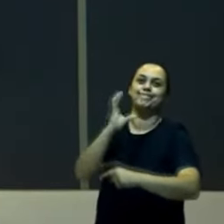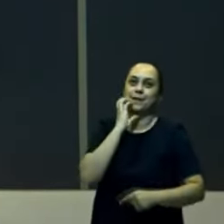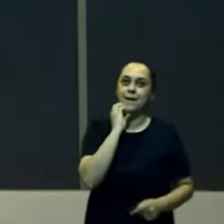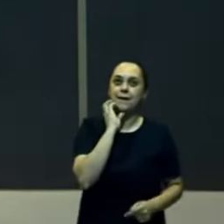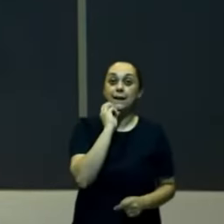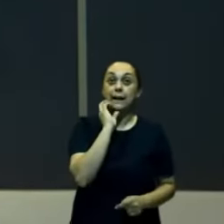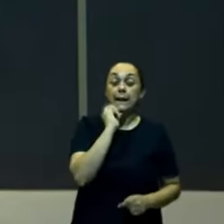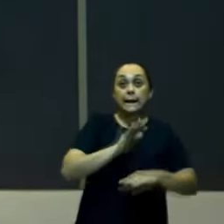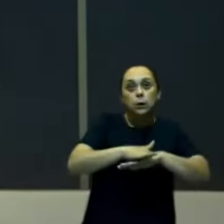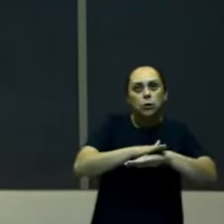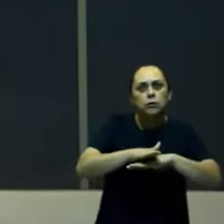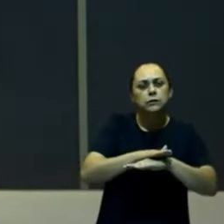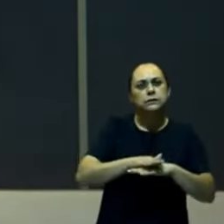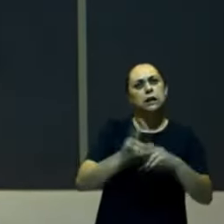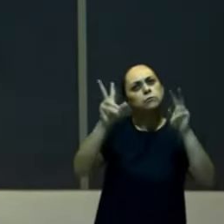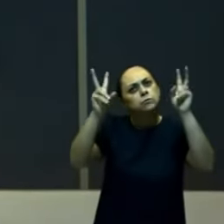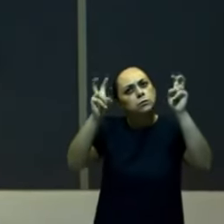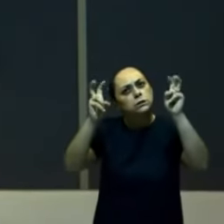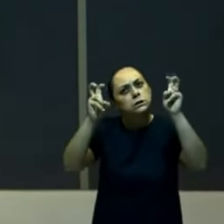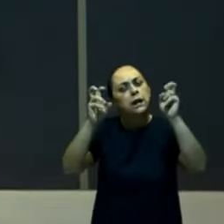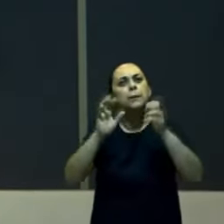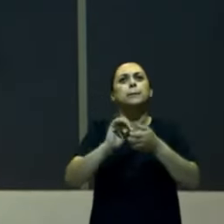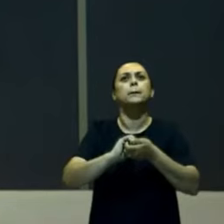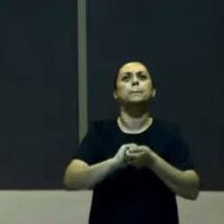hoje sobre um tema, um assunto,